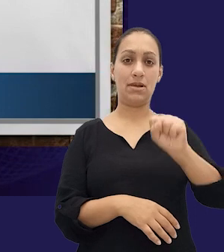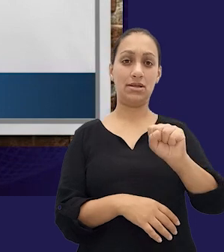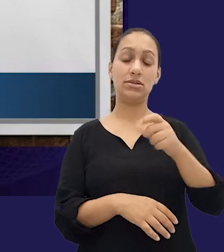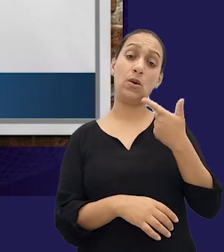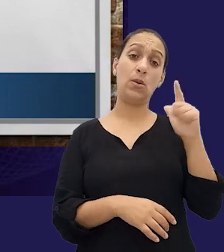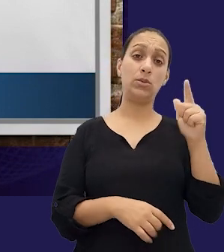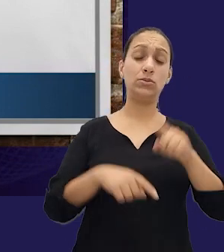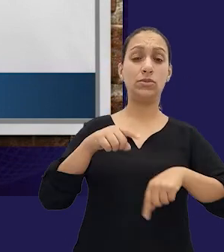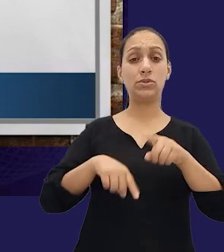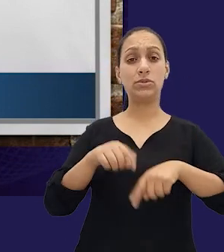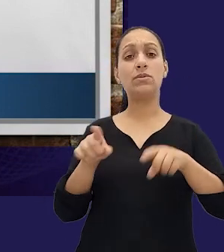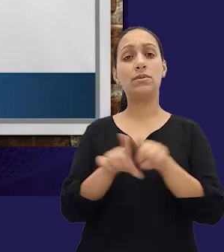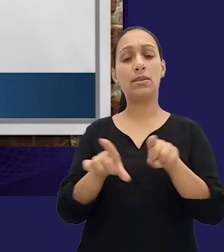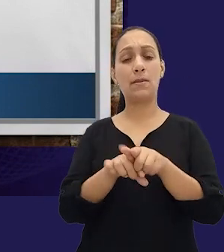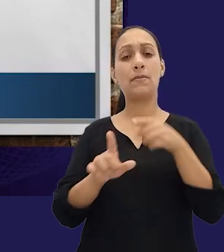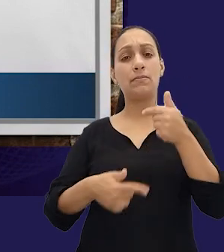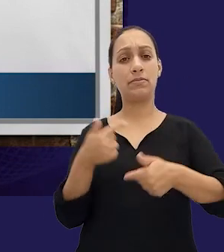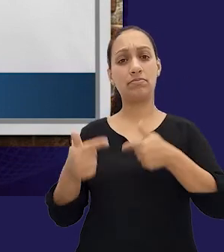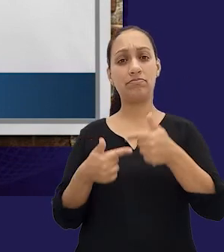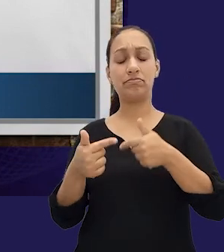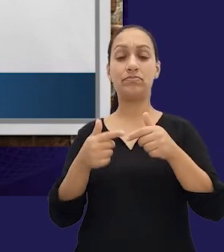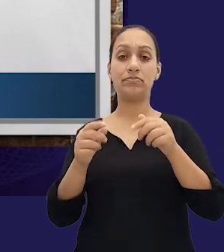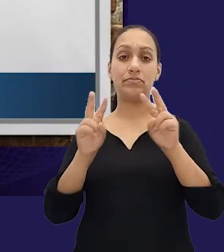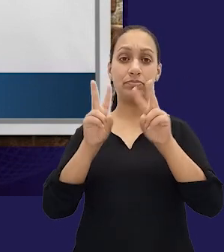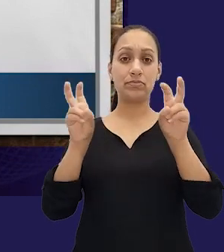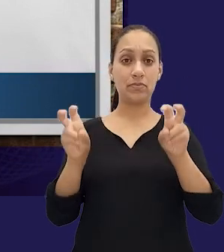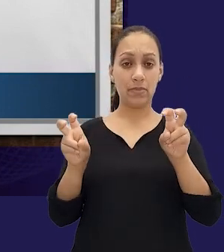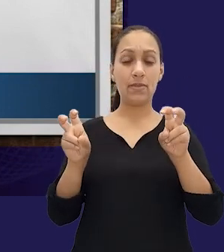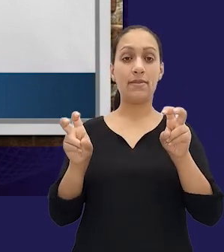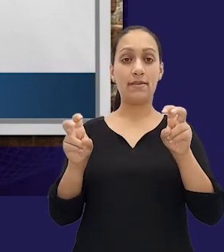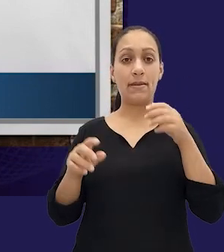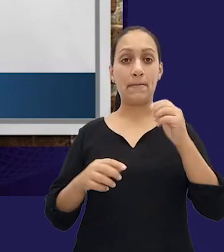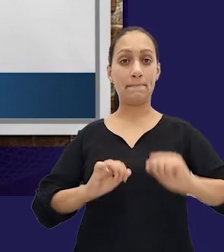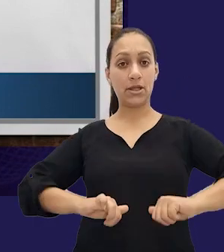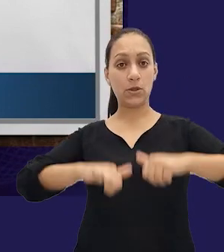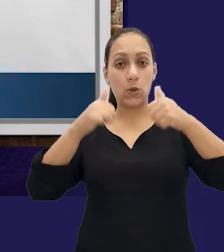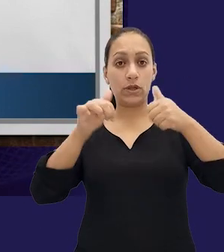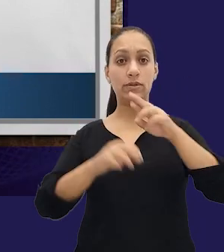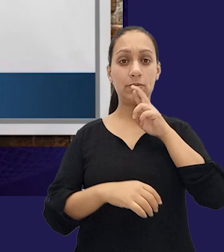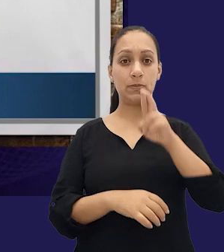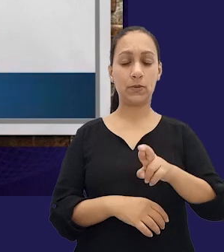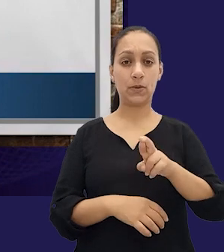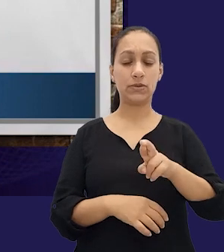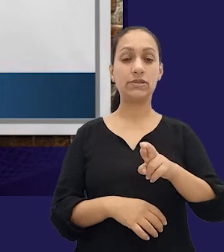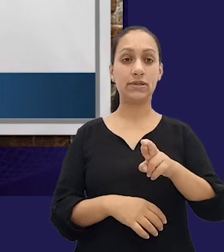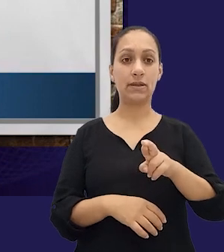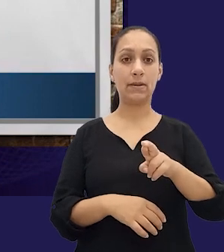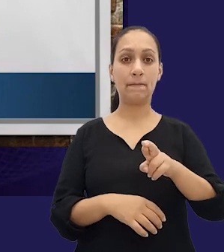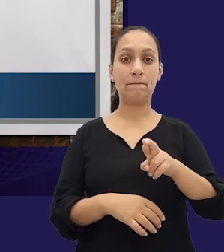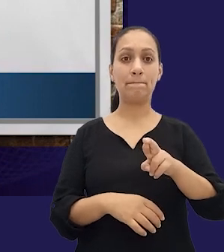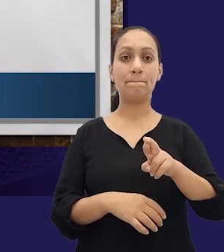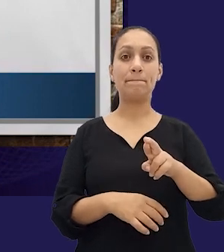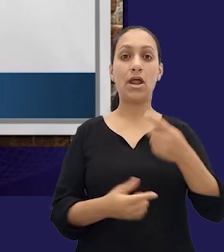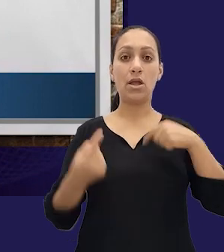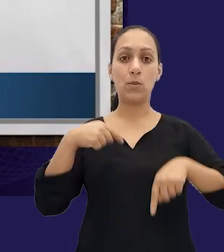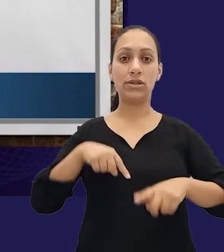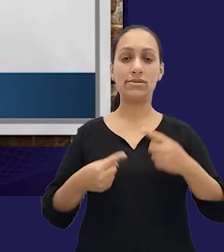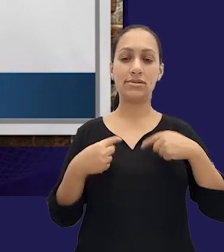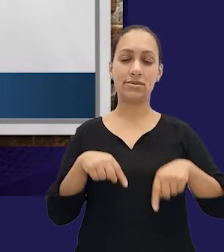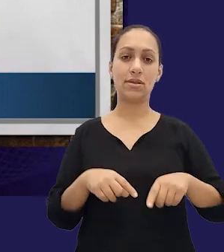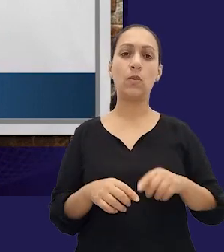outros produtos que também trabalhavam aí a questão de uma melhoria da resposta imunitária do paciente, com o intuito, então,